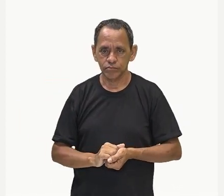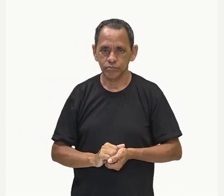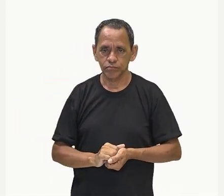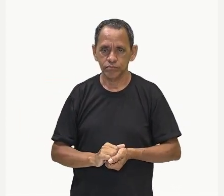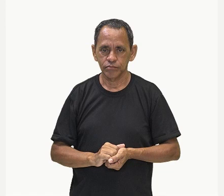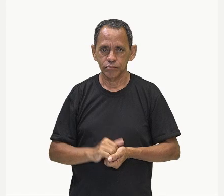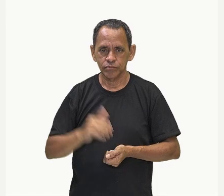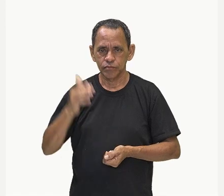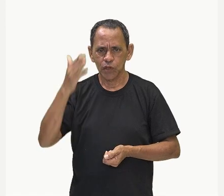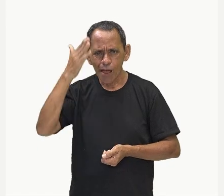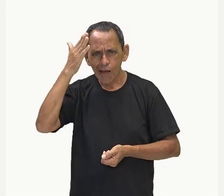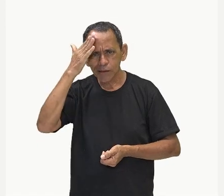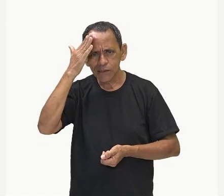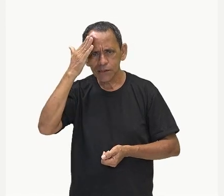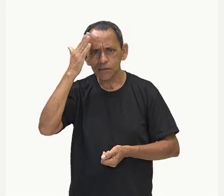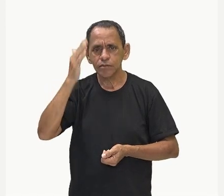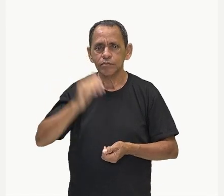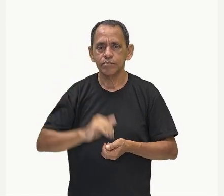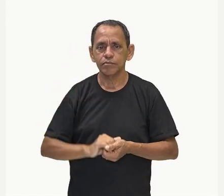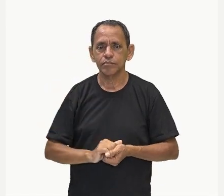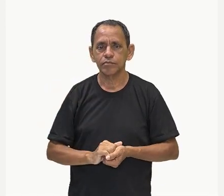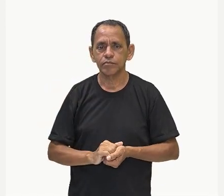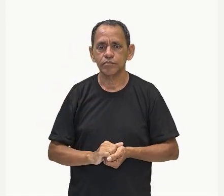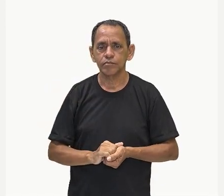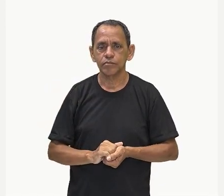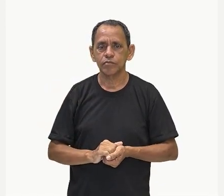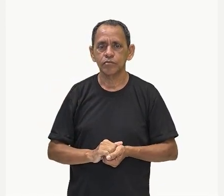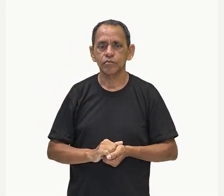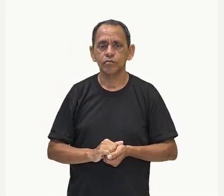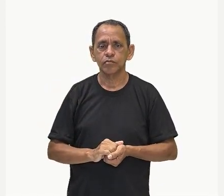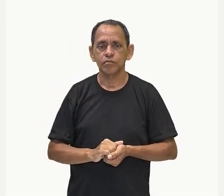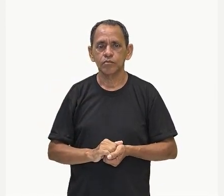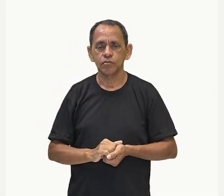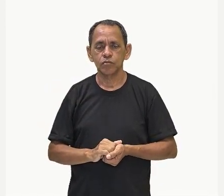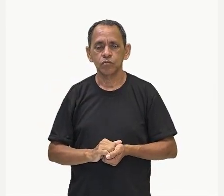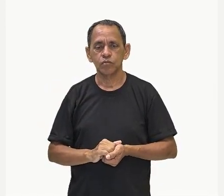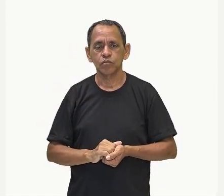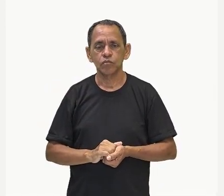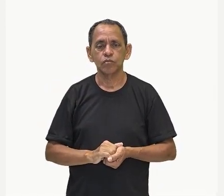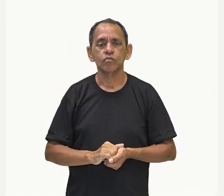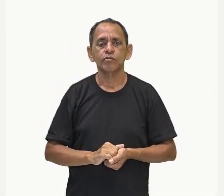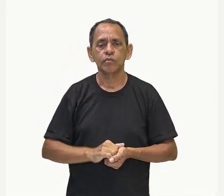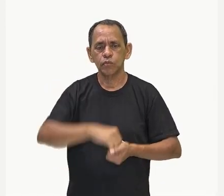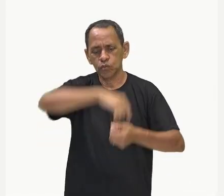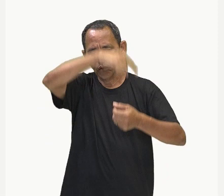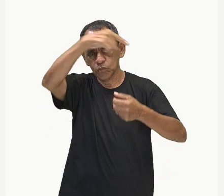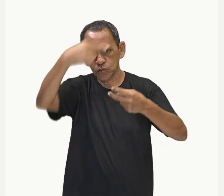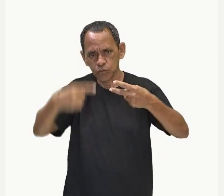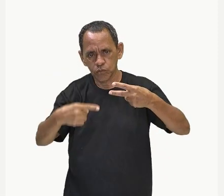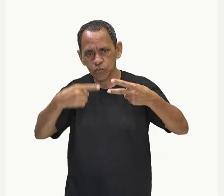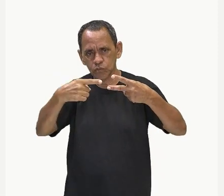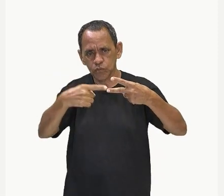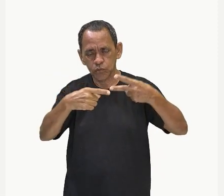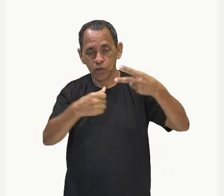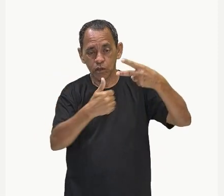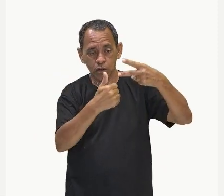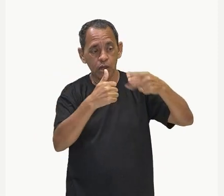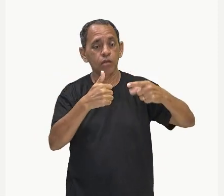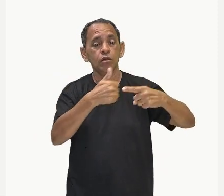0,1. Tudo bem? Aqui, ó, 1 sobre 100, que é 1 centésimo.